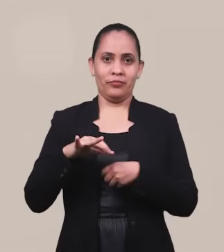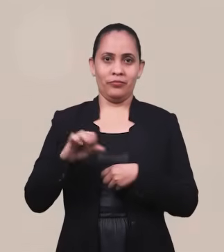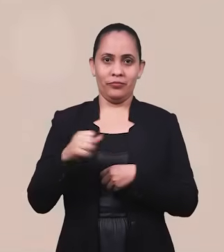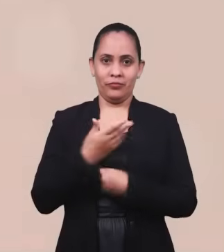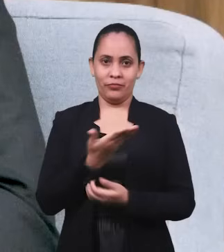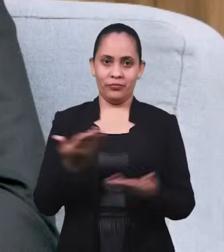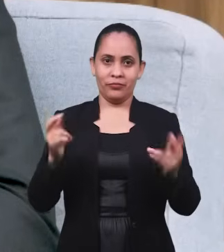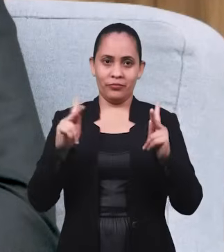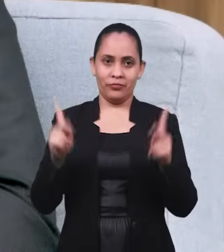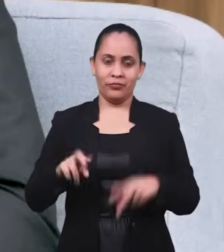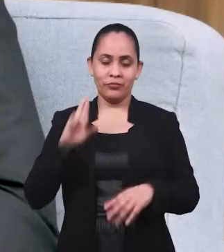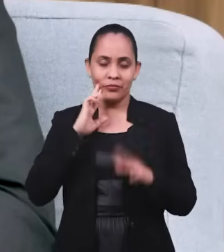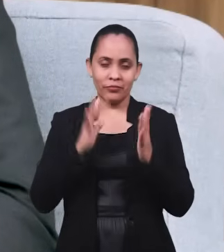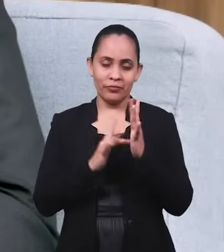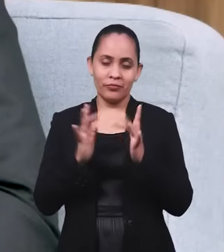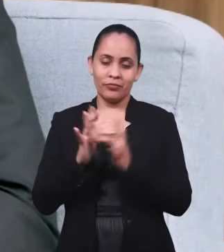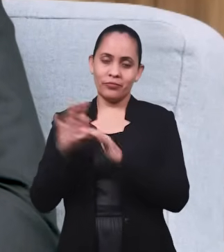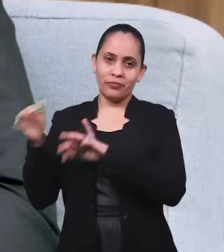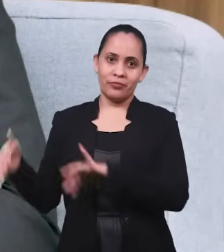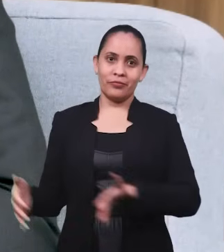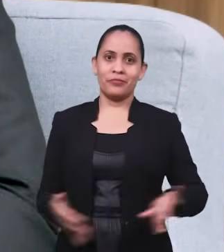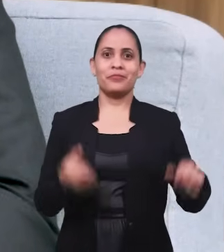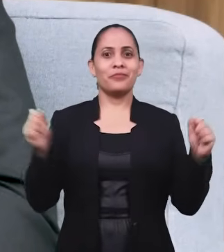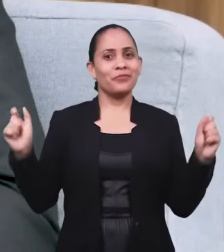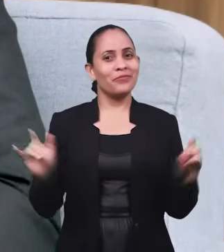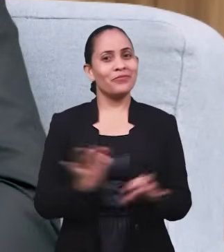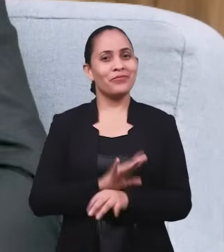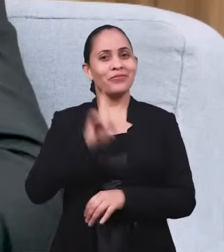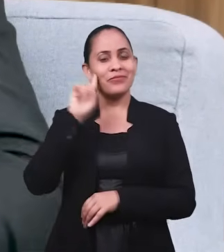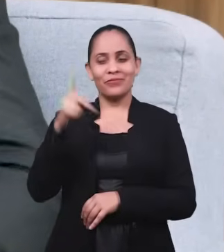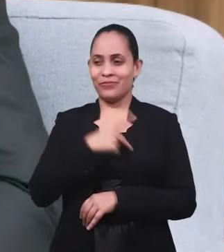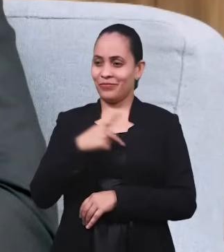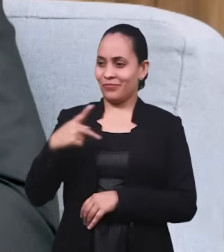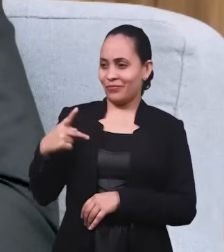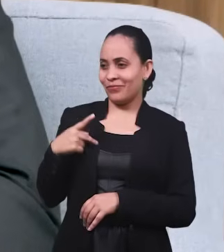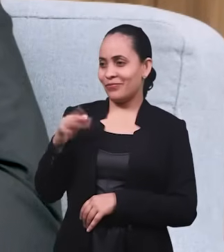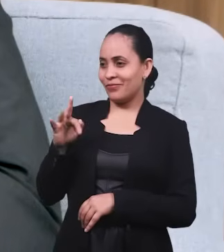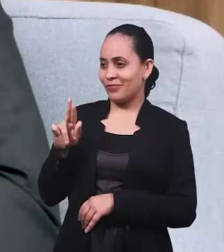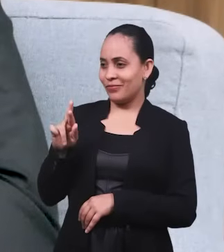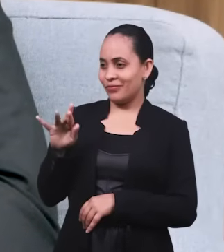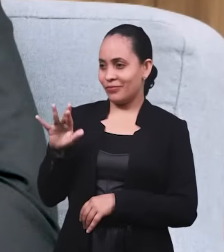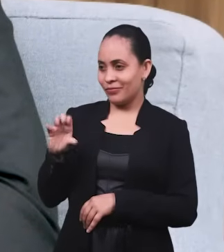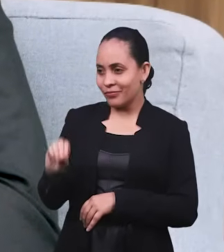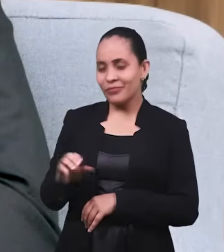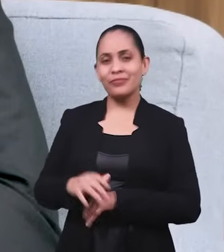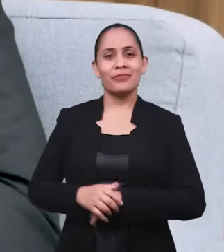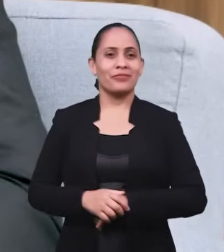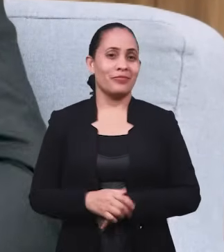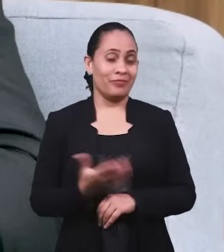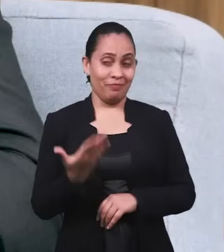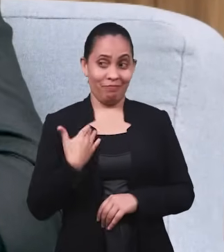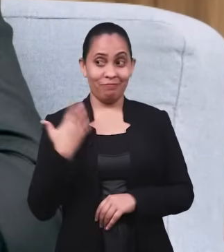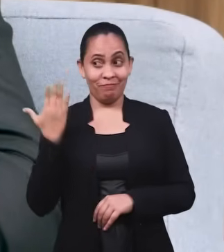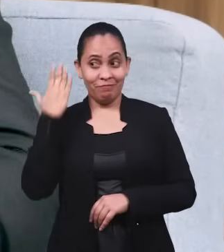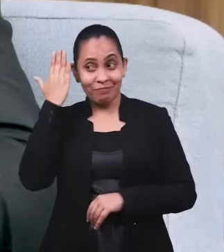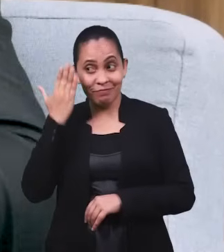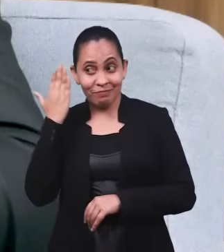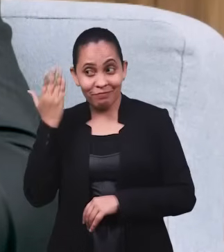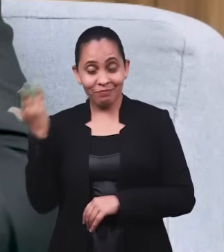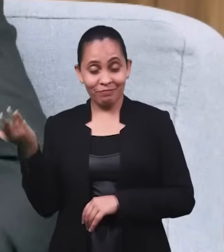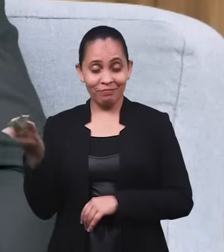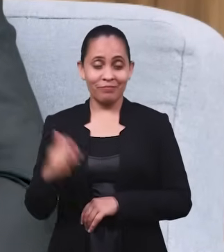paz do Senhor. Glória a Deus. Que bênção, pastor Fábio Polonini. A sua palavra,